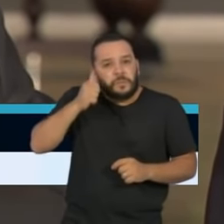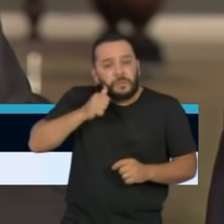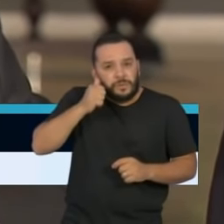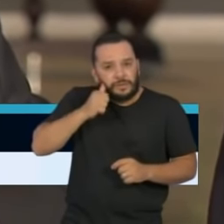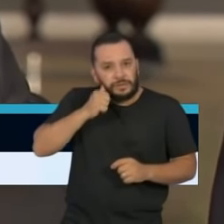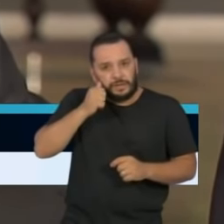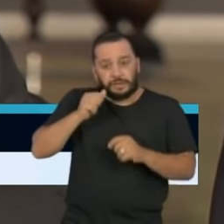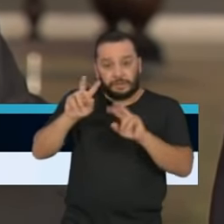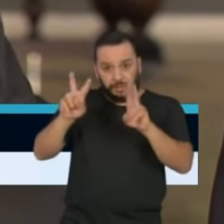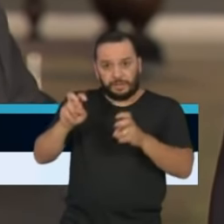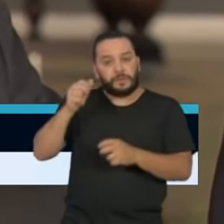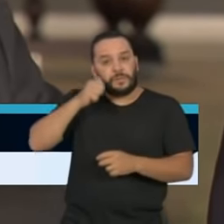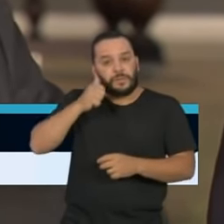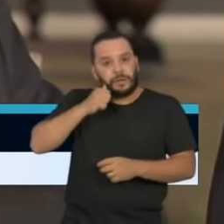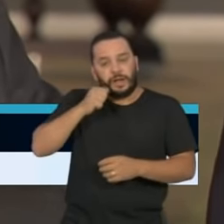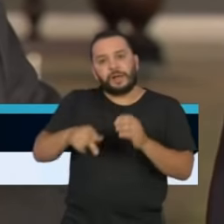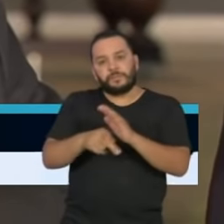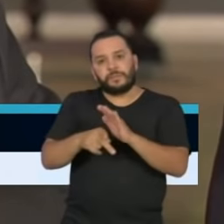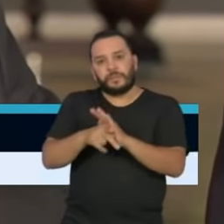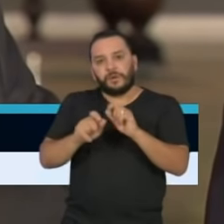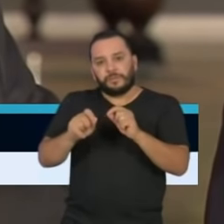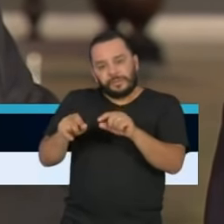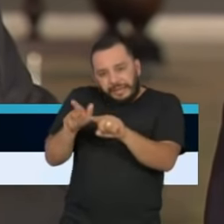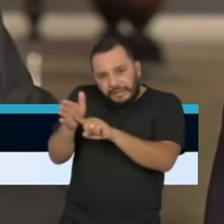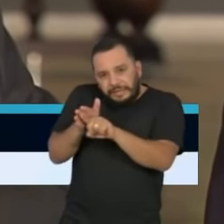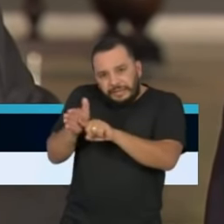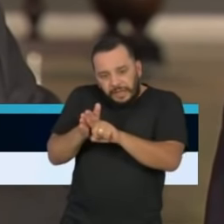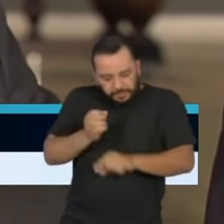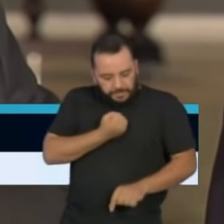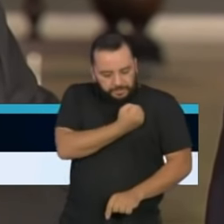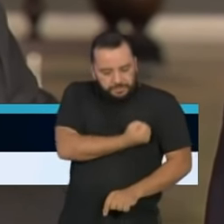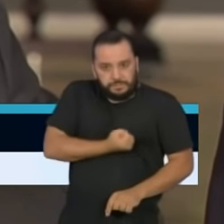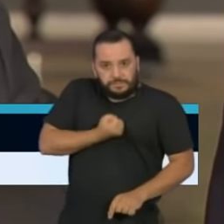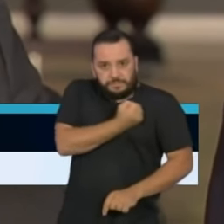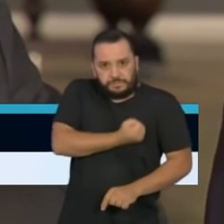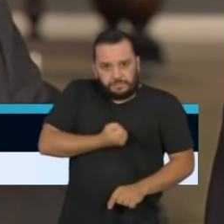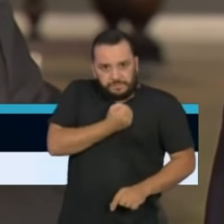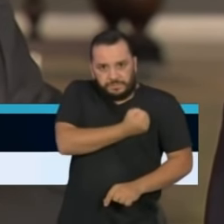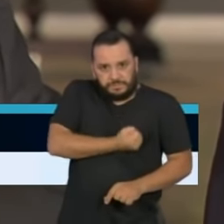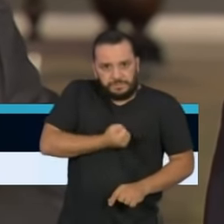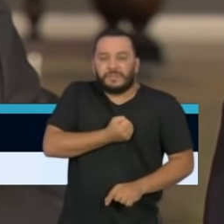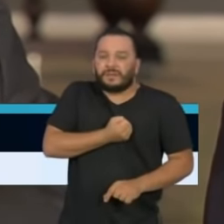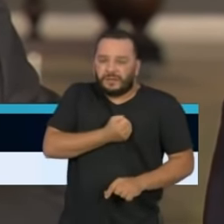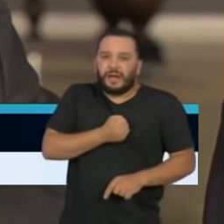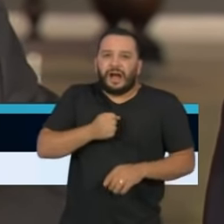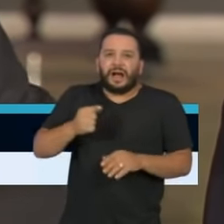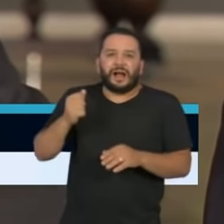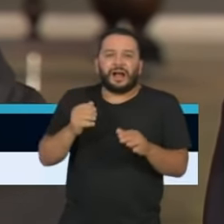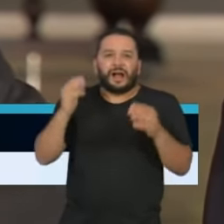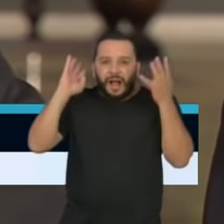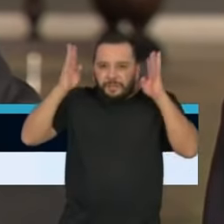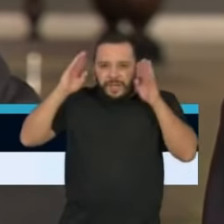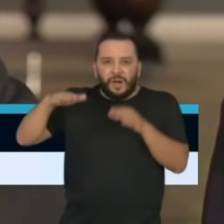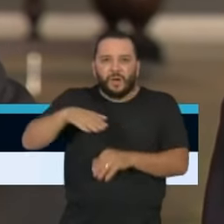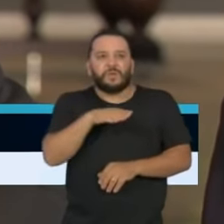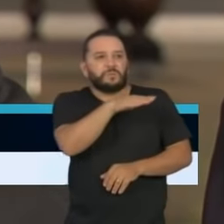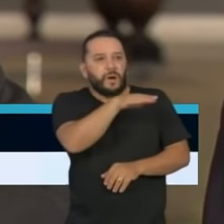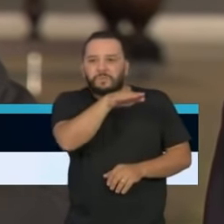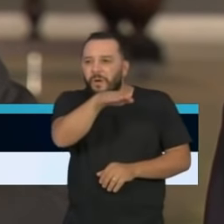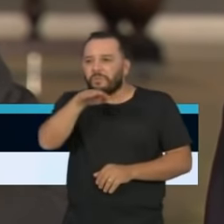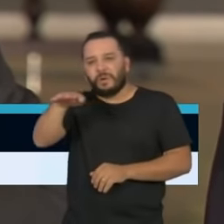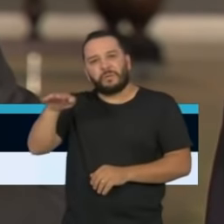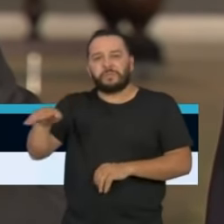determinada cidade e criam filas para fazer o exame, enfim, aglomeração em torno deste recurso. Então, por um